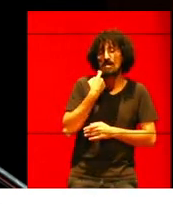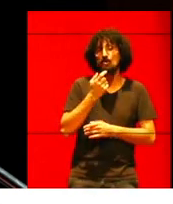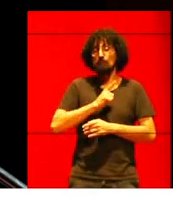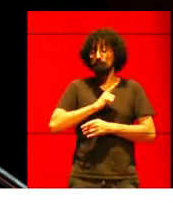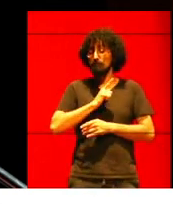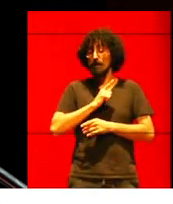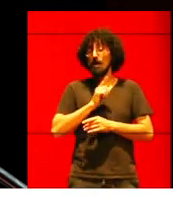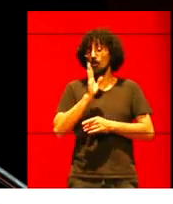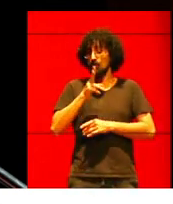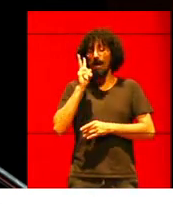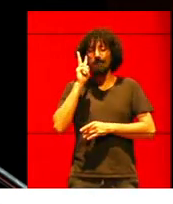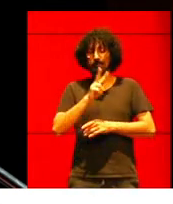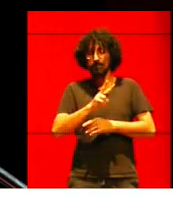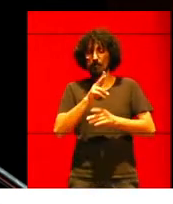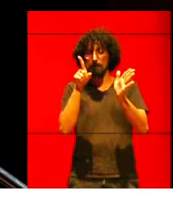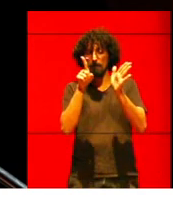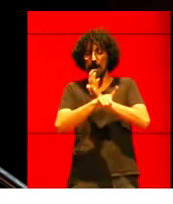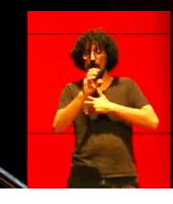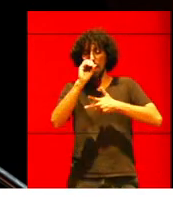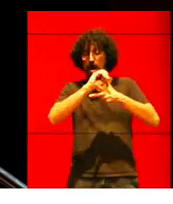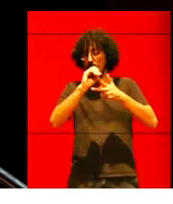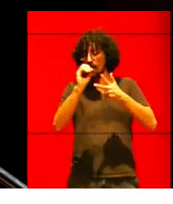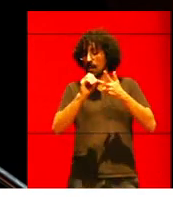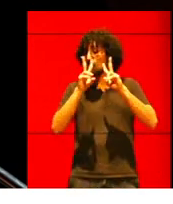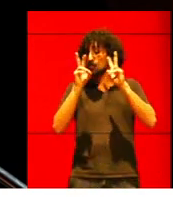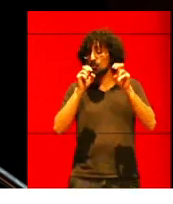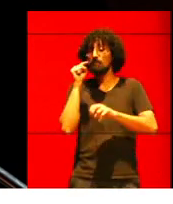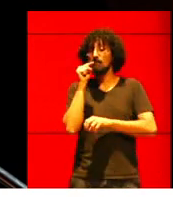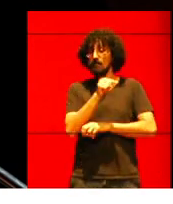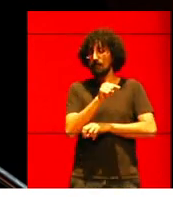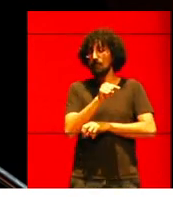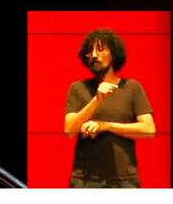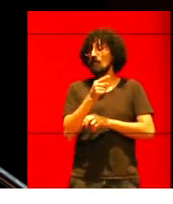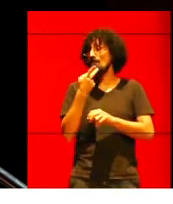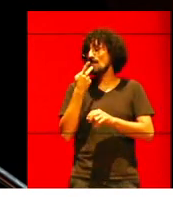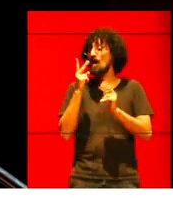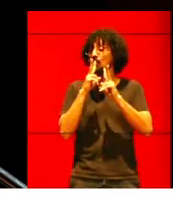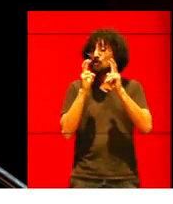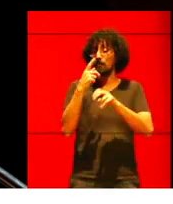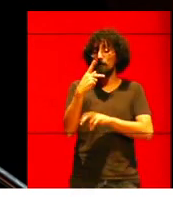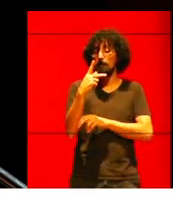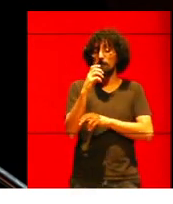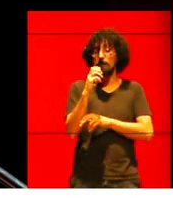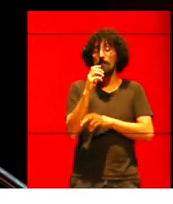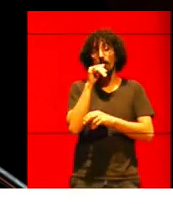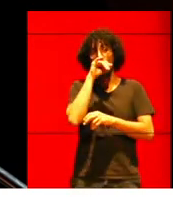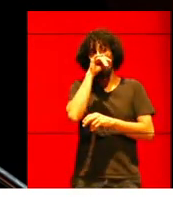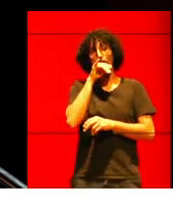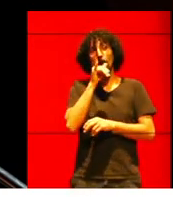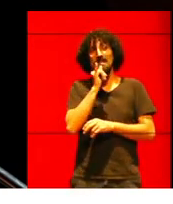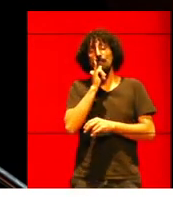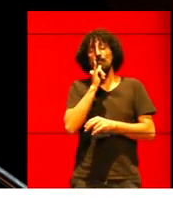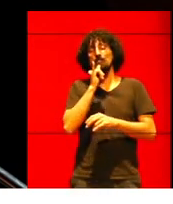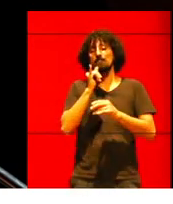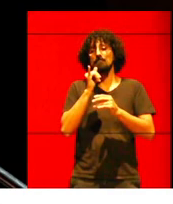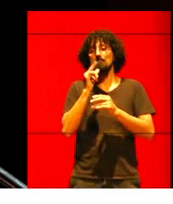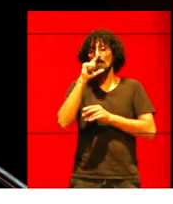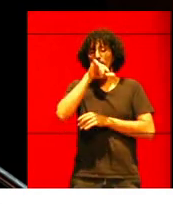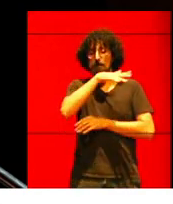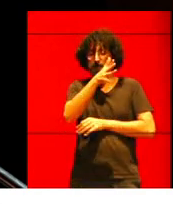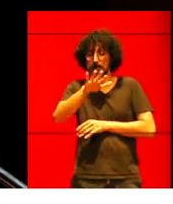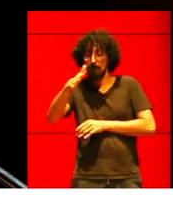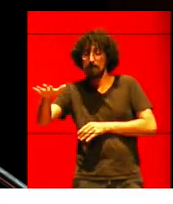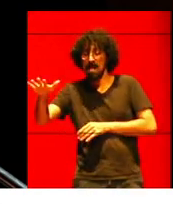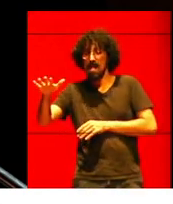Enem sobre o derramamento de óleo, de petróleo nos oceanos. E o que que acontecia? As aves